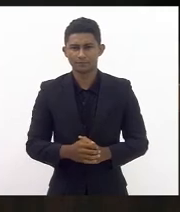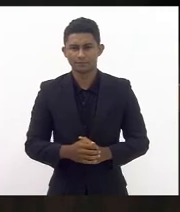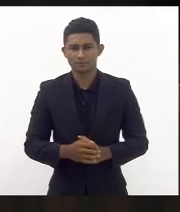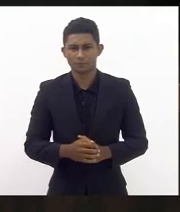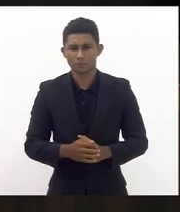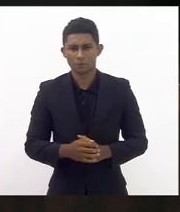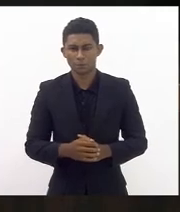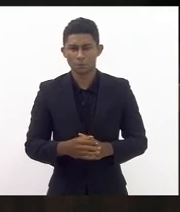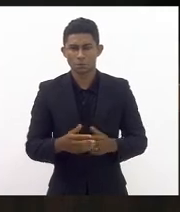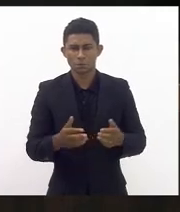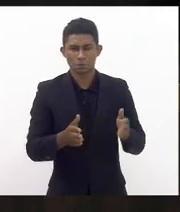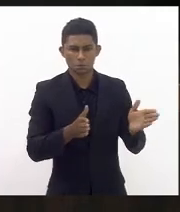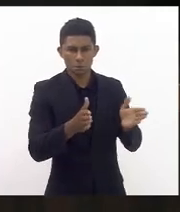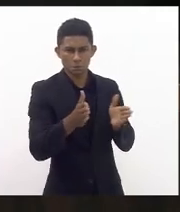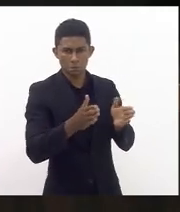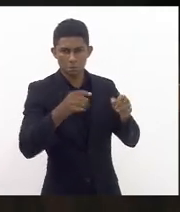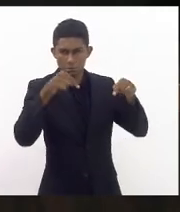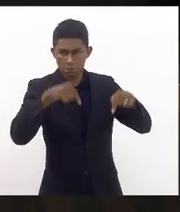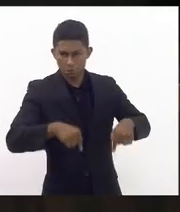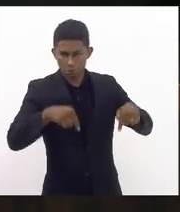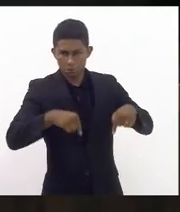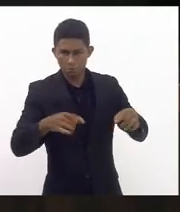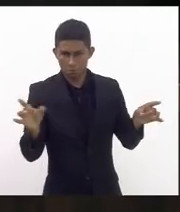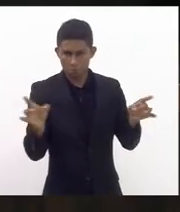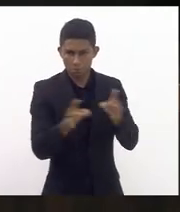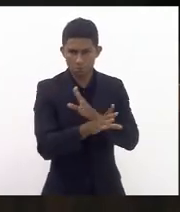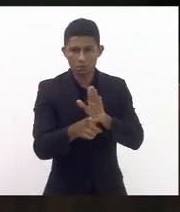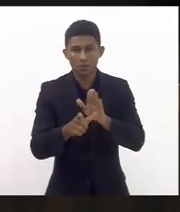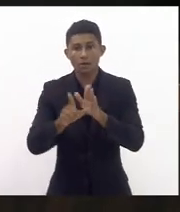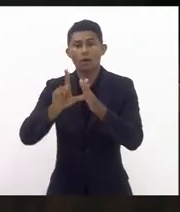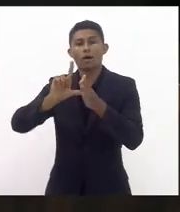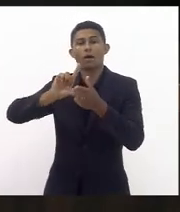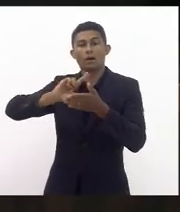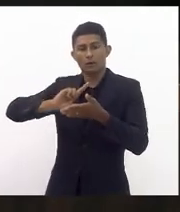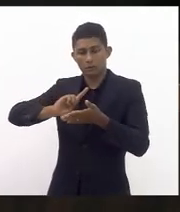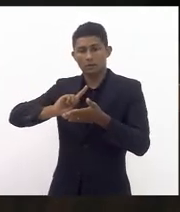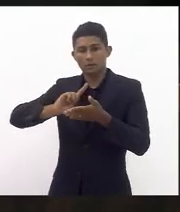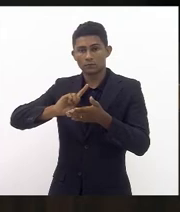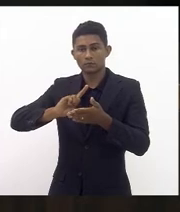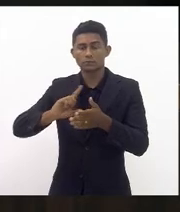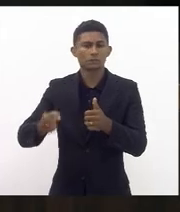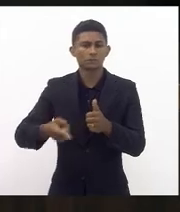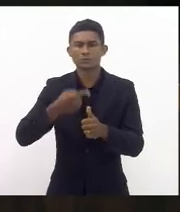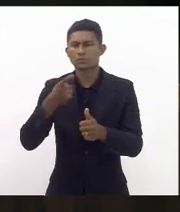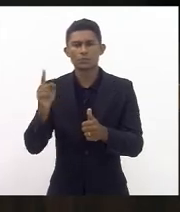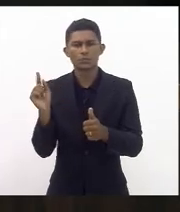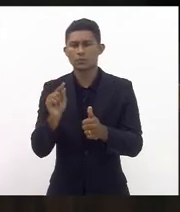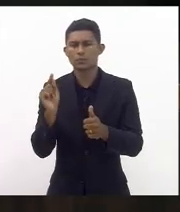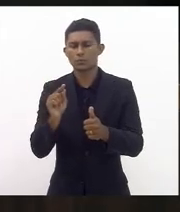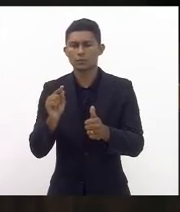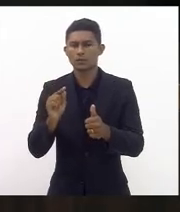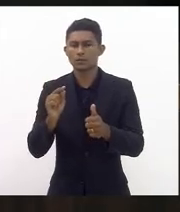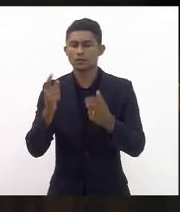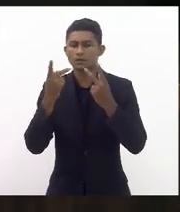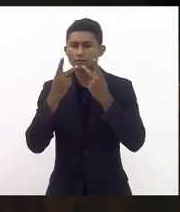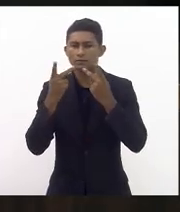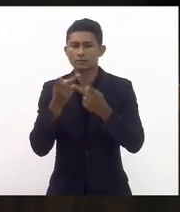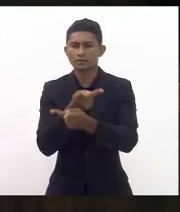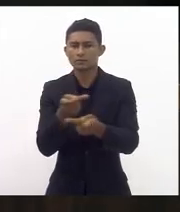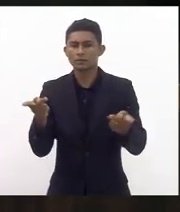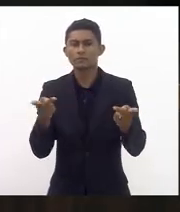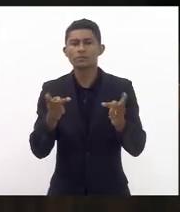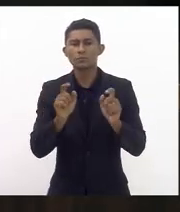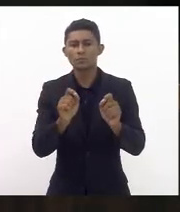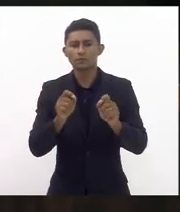Nada mais a tratar na ordem do dia. Presidência, antes de encerrar os trabalhos, primeiro dizer, em relação